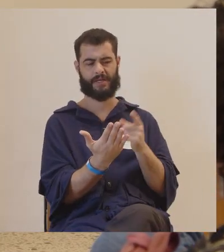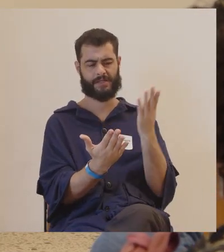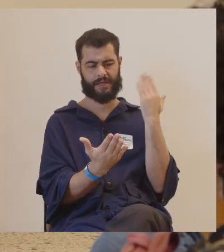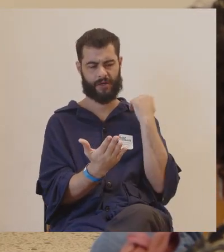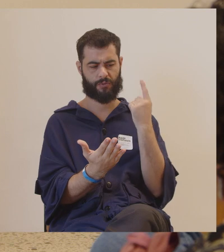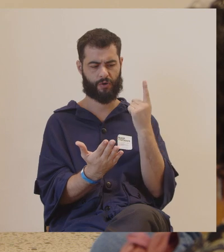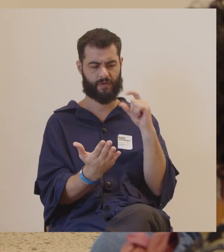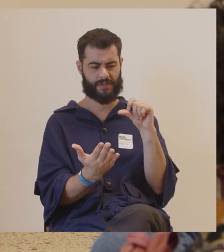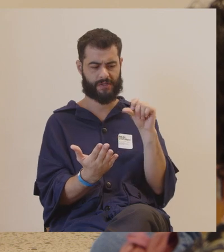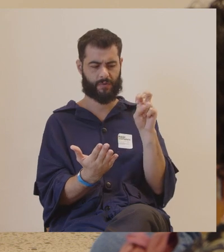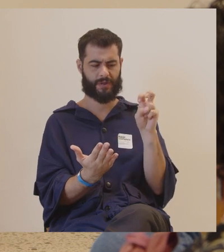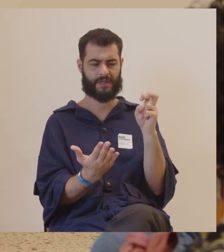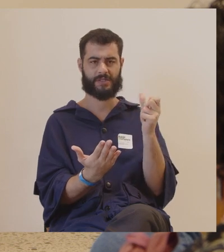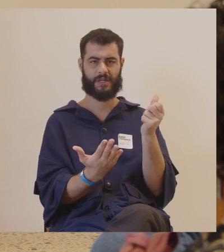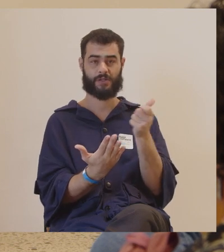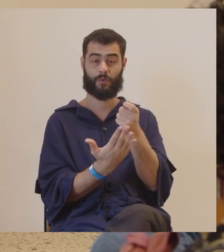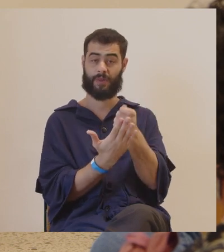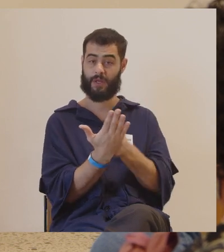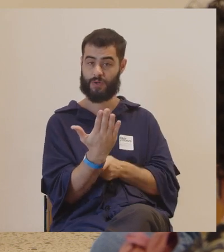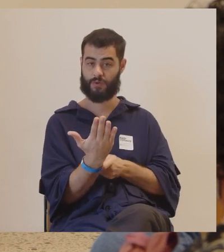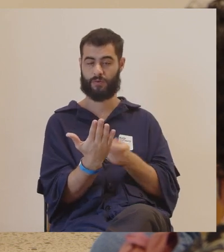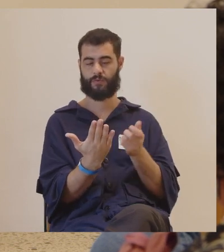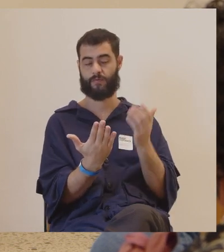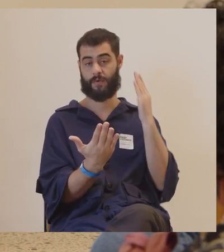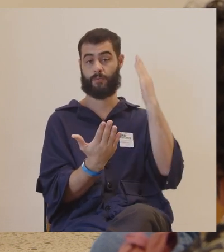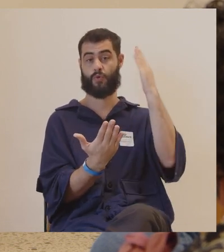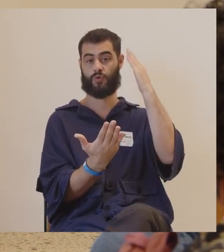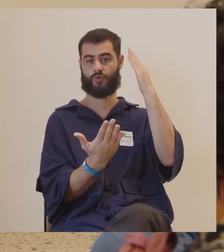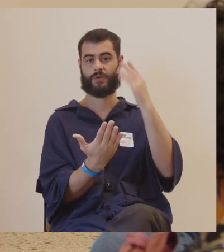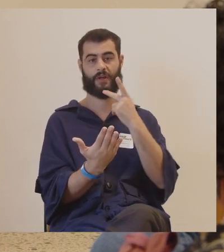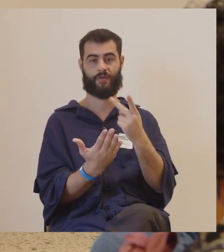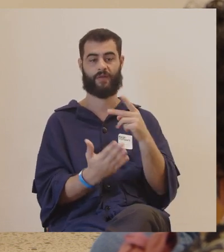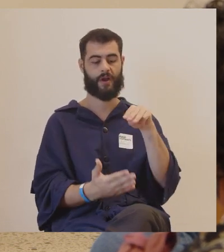não me engano, que chama-se O Último Monet.